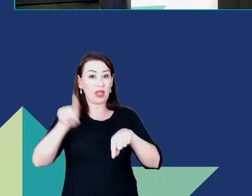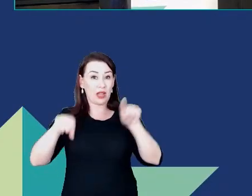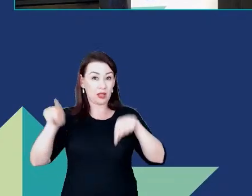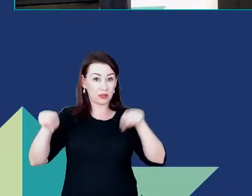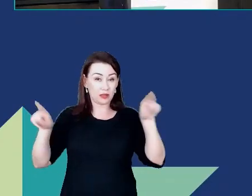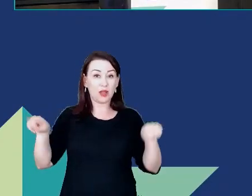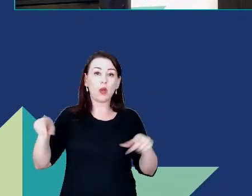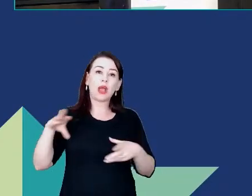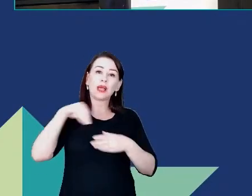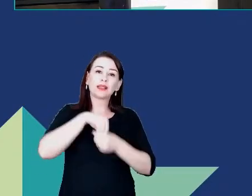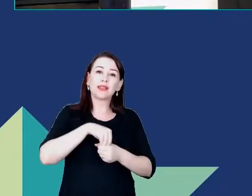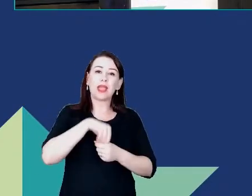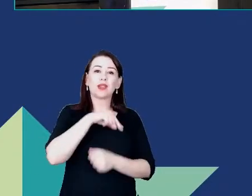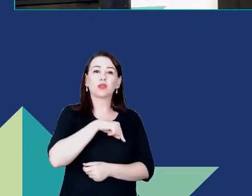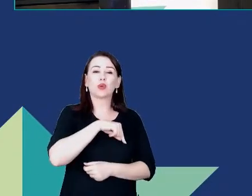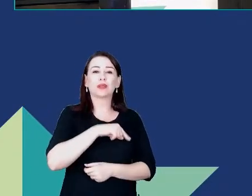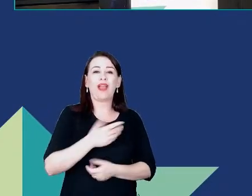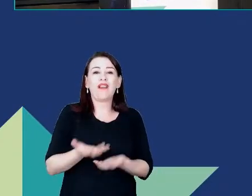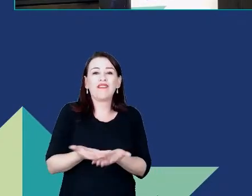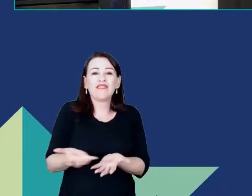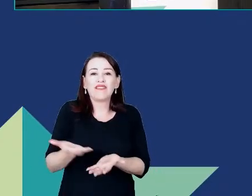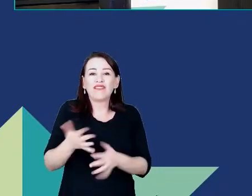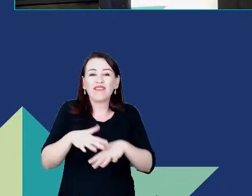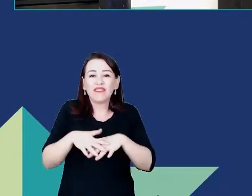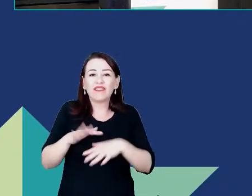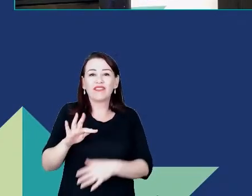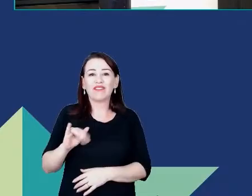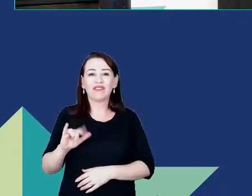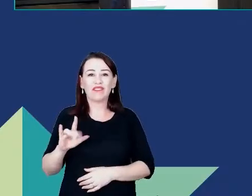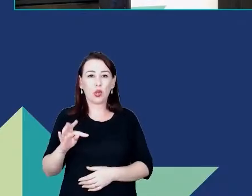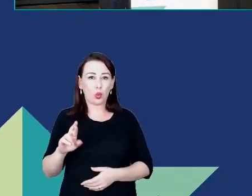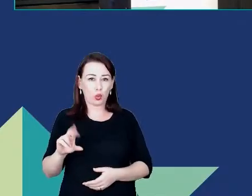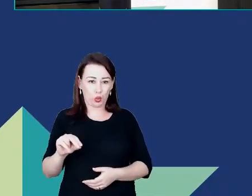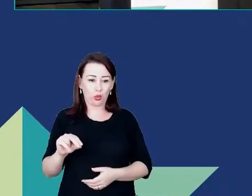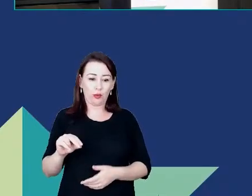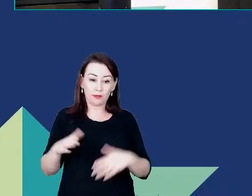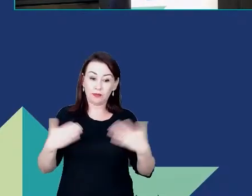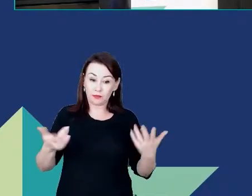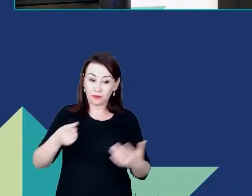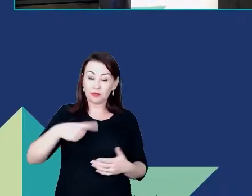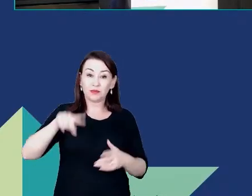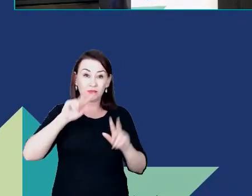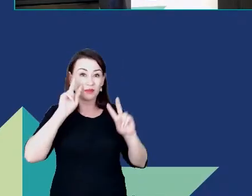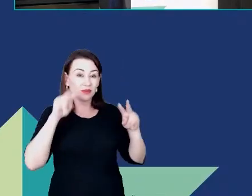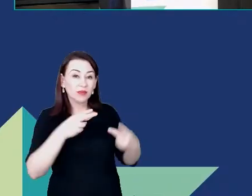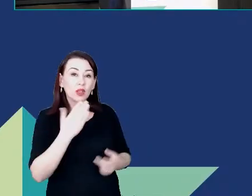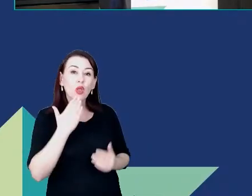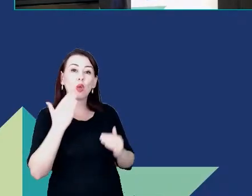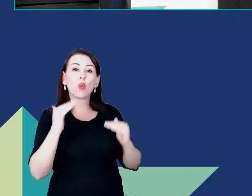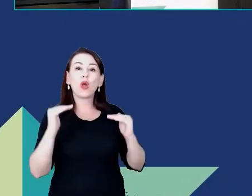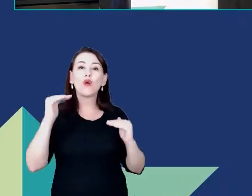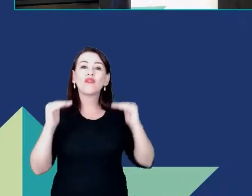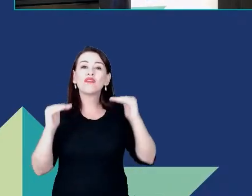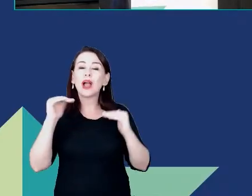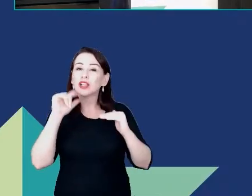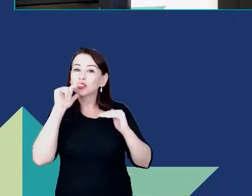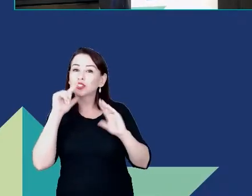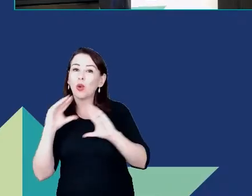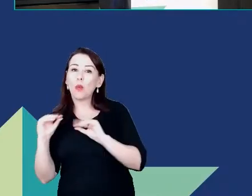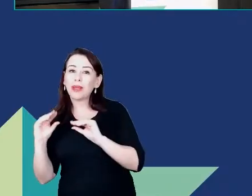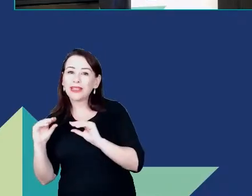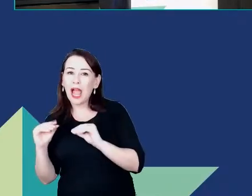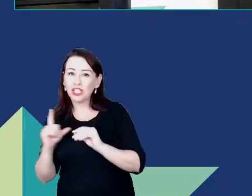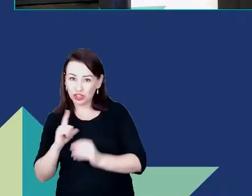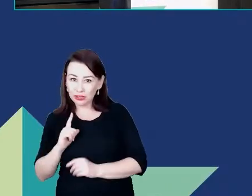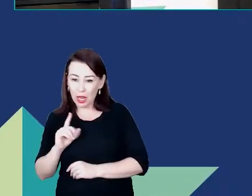filtragem. Aí a gente pode considerar a granometria, qual que é a faixa de umidade que eu estou trabalhando, né, que eu preciso, que está